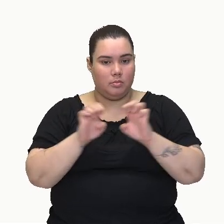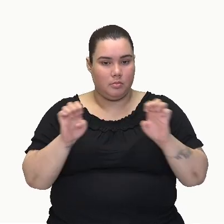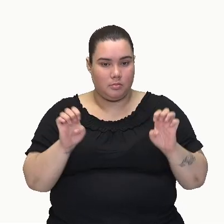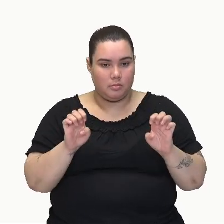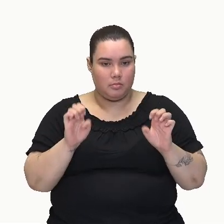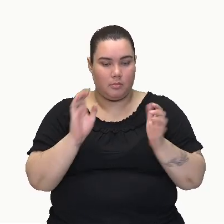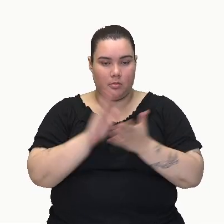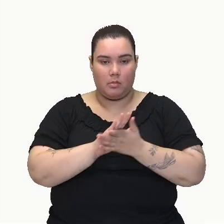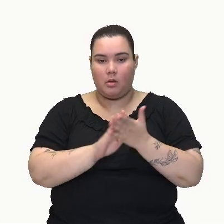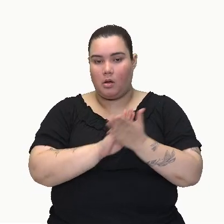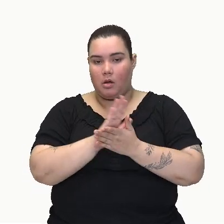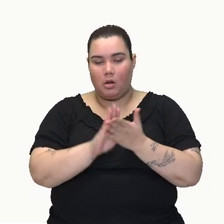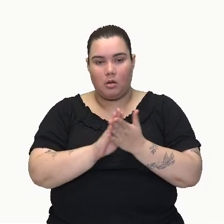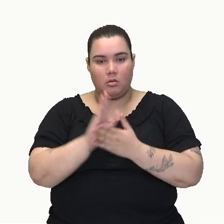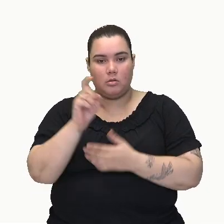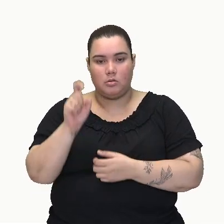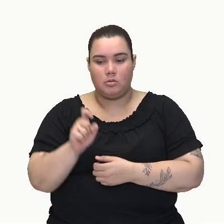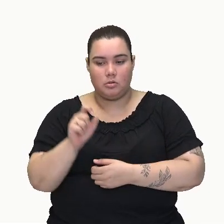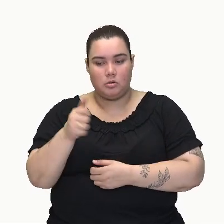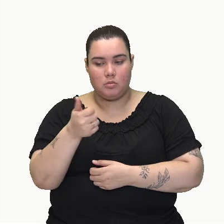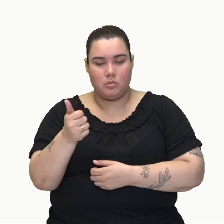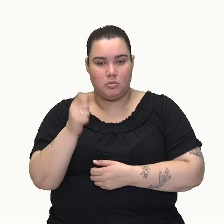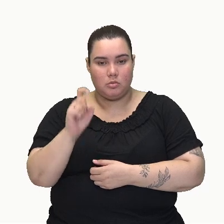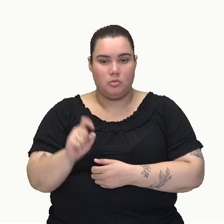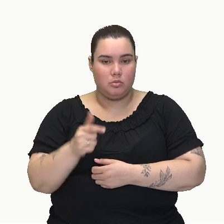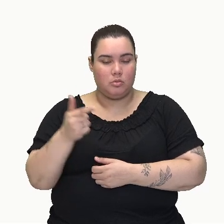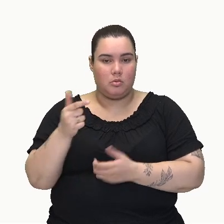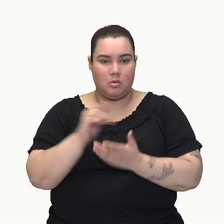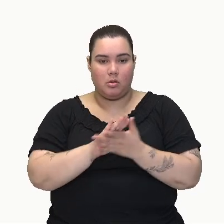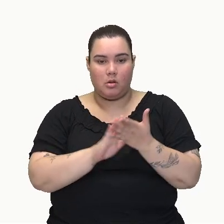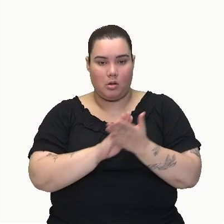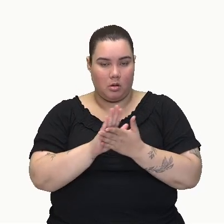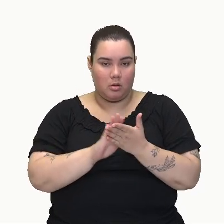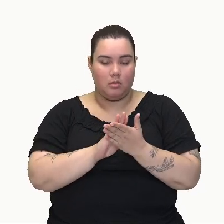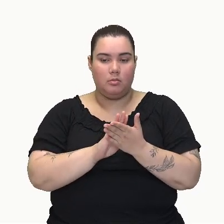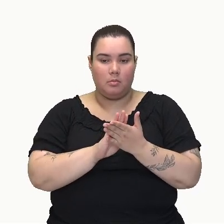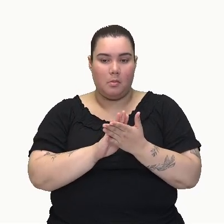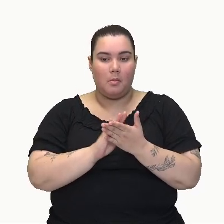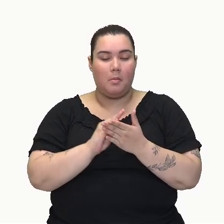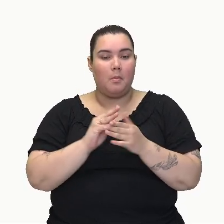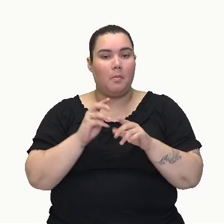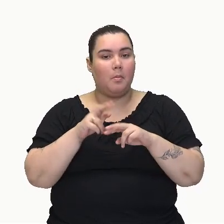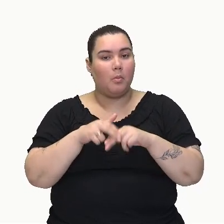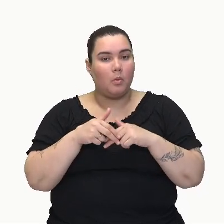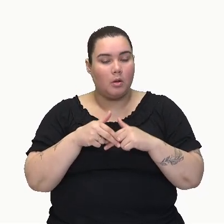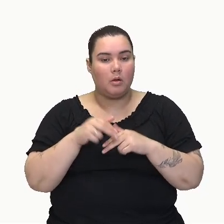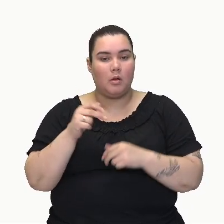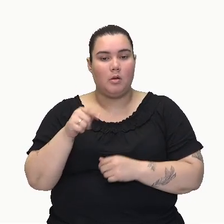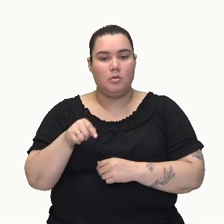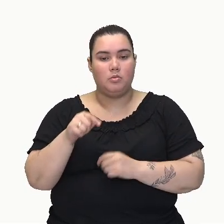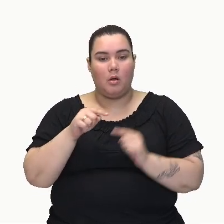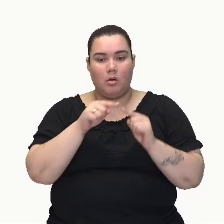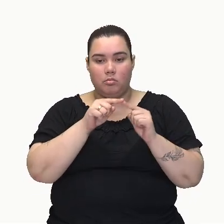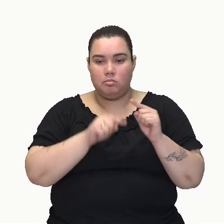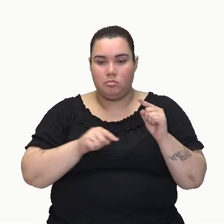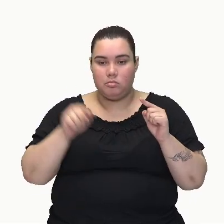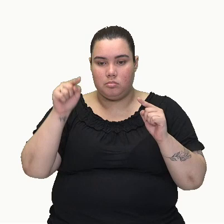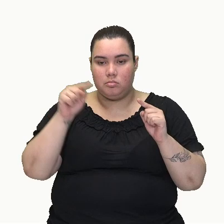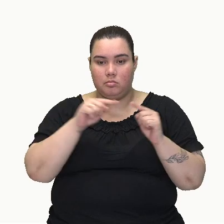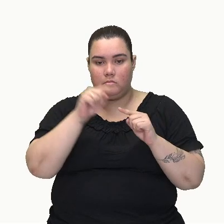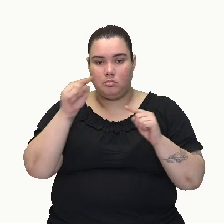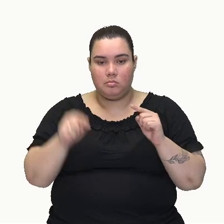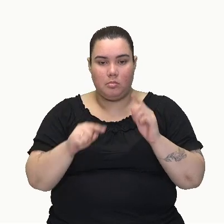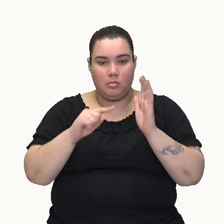teremos nem valor de x1 e nem valor de x2. Por isso que a parábola, ela não toca, veja, ela